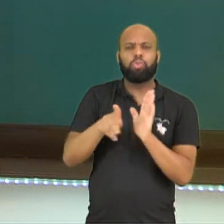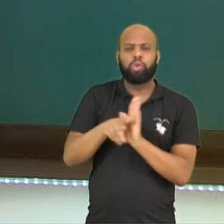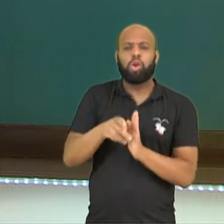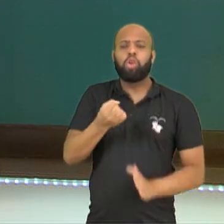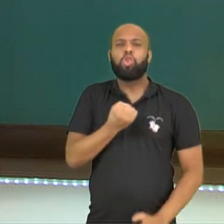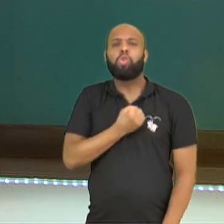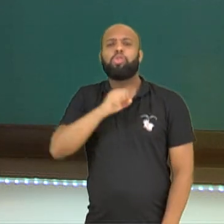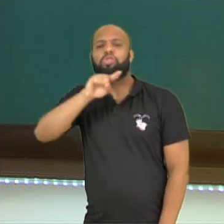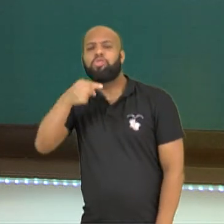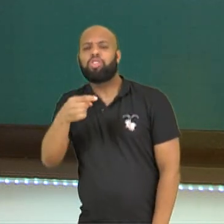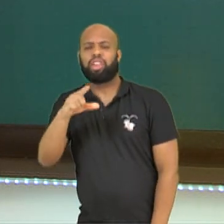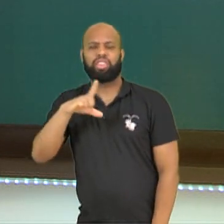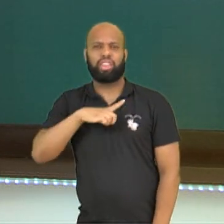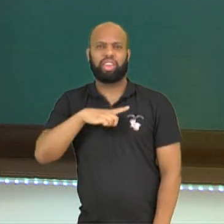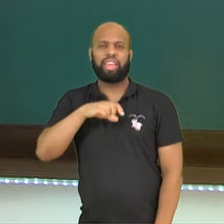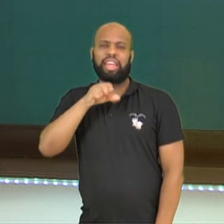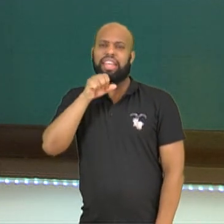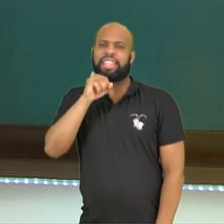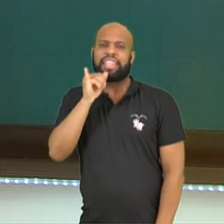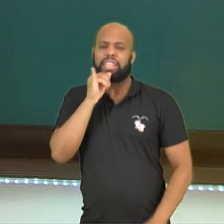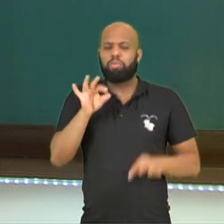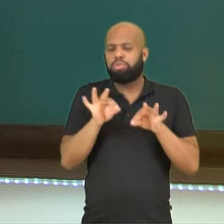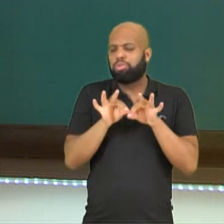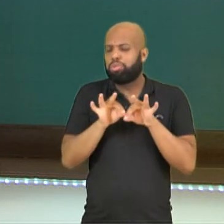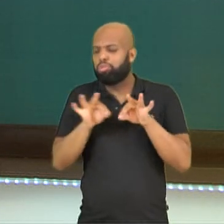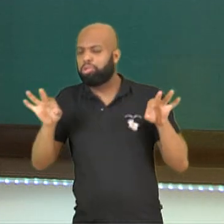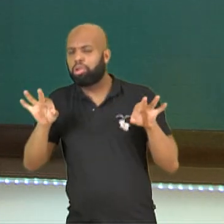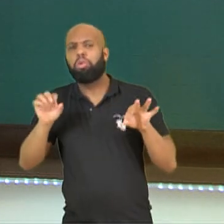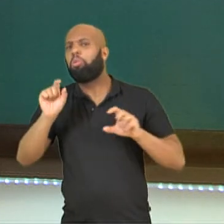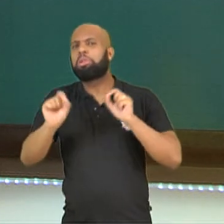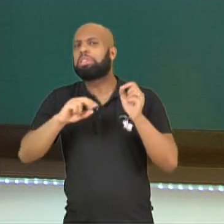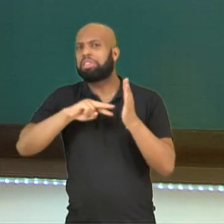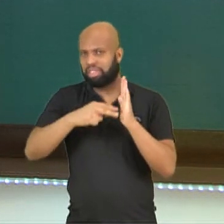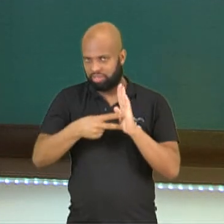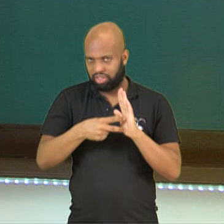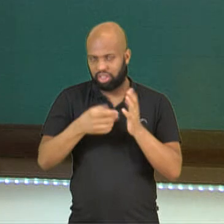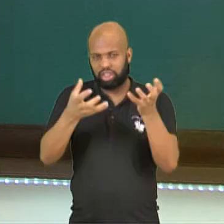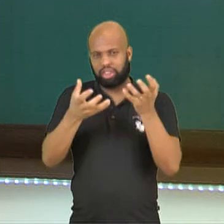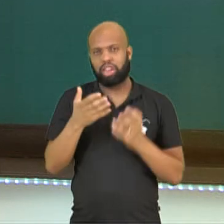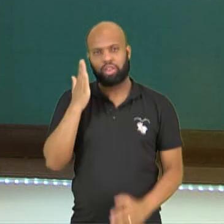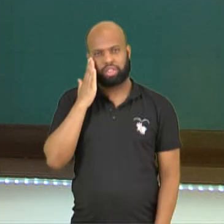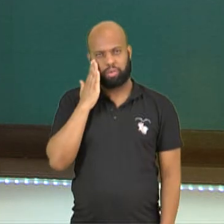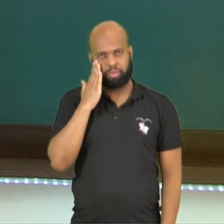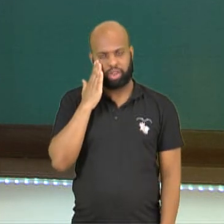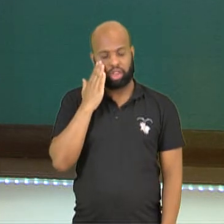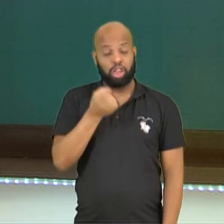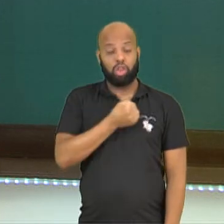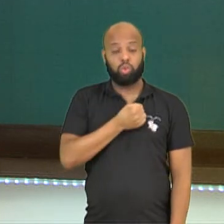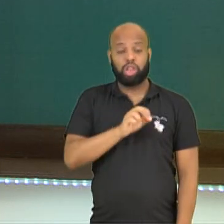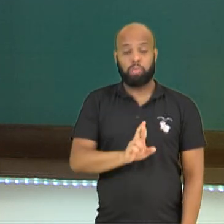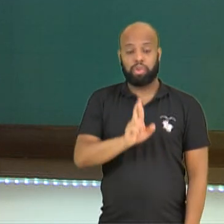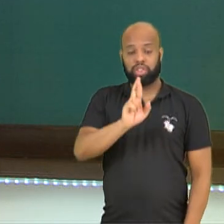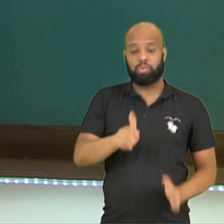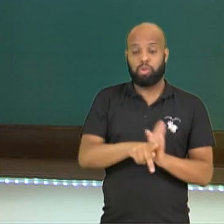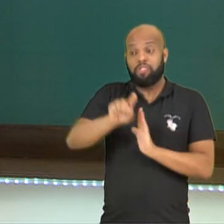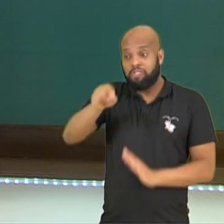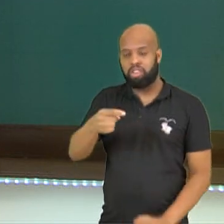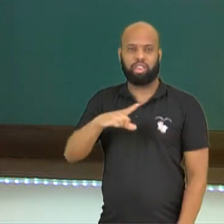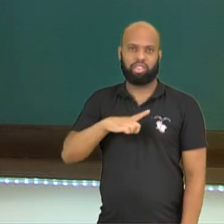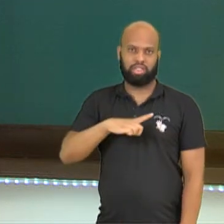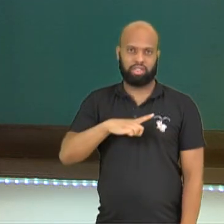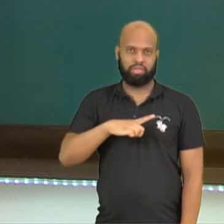para medir isso e marcar numa parede, quantos centímetros seria? É isso que eu quero. Que número ele representa que a gente entende